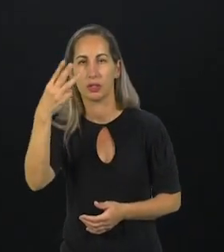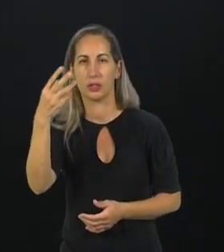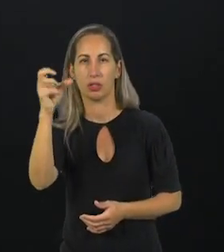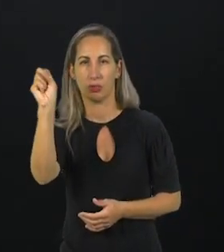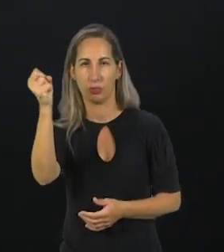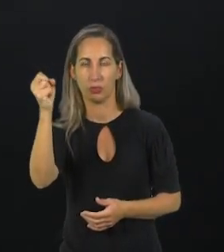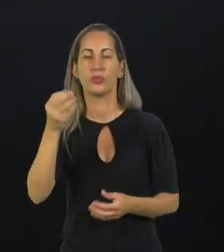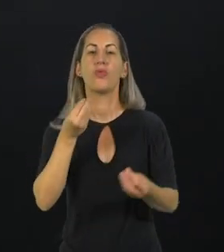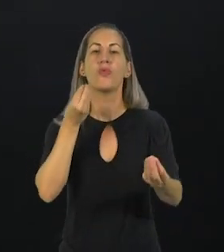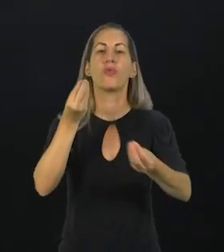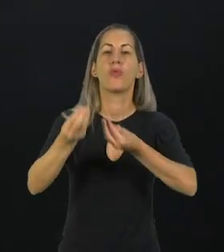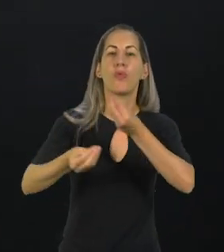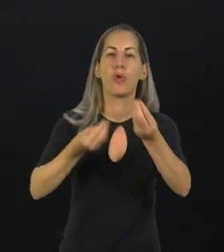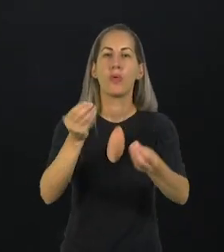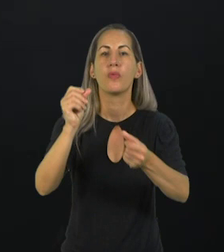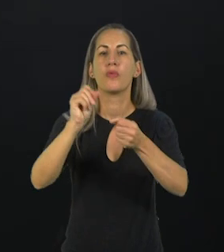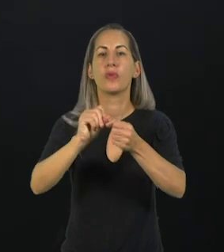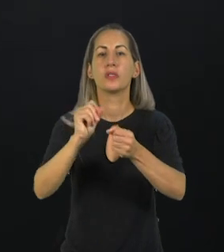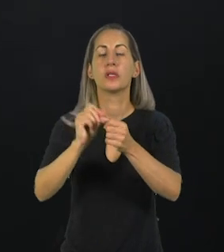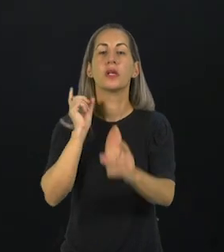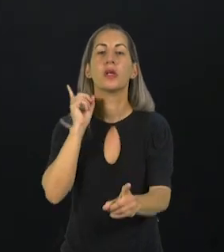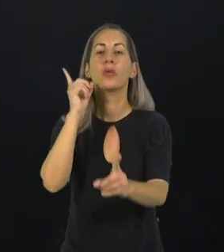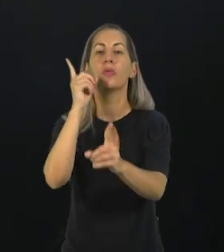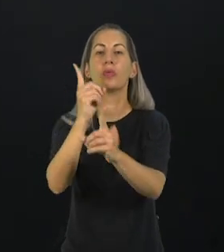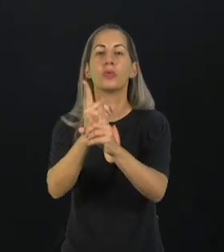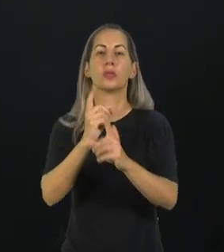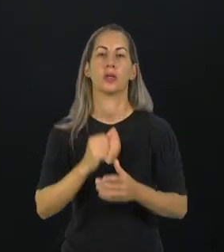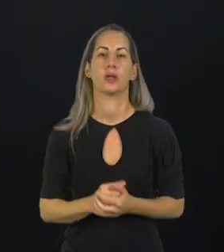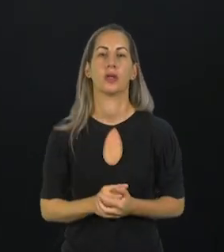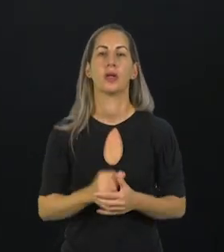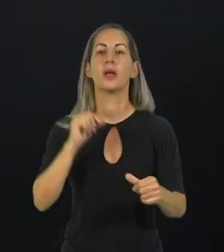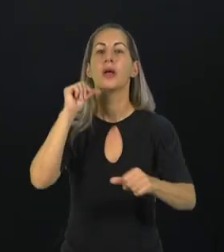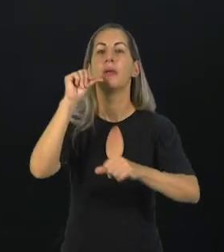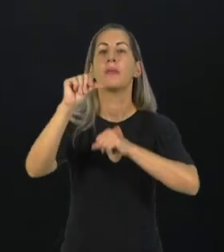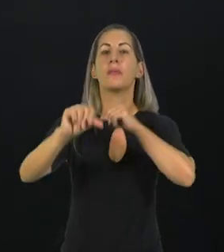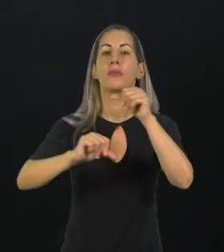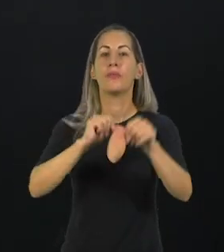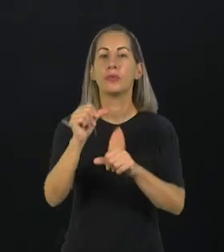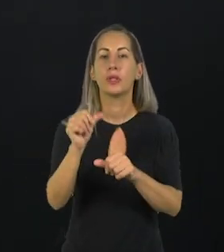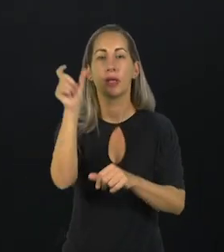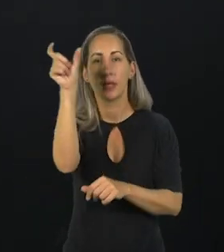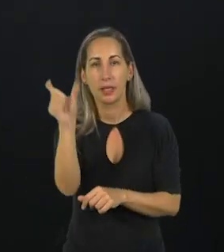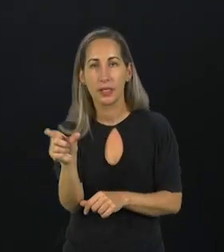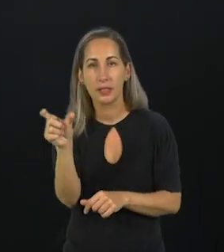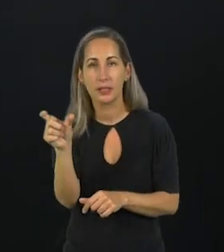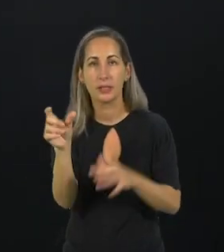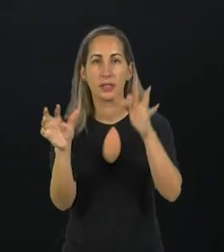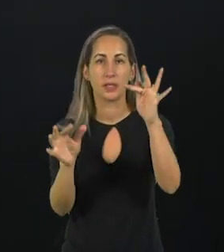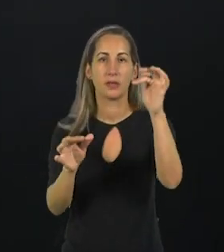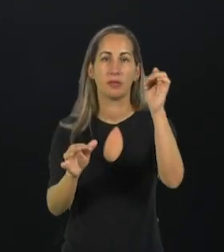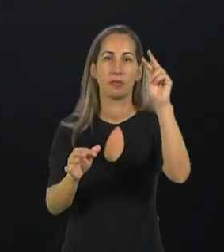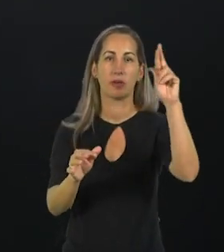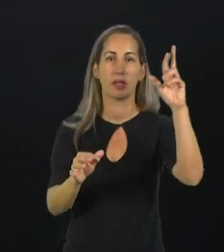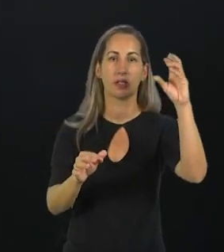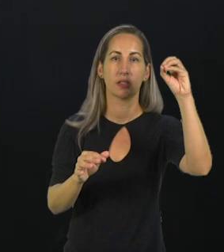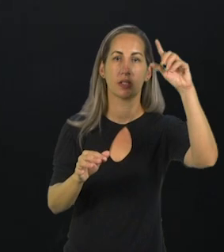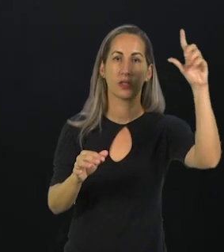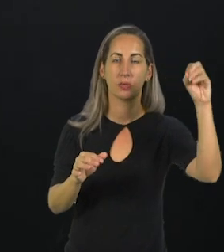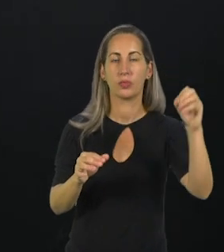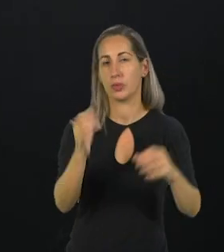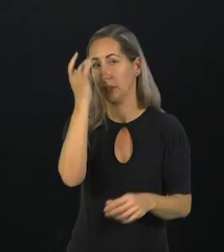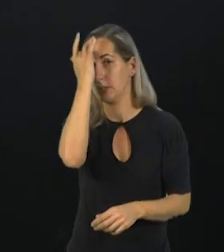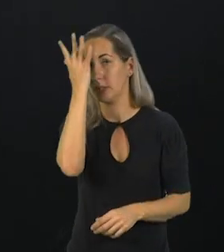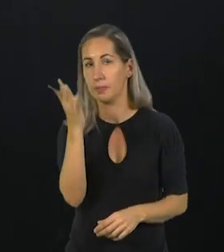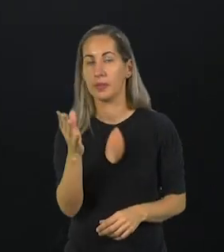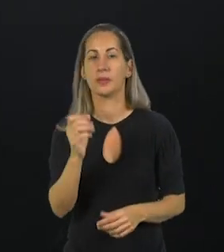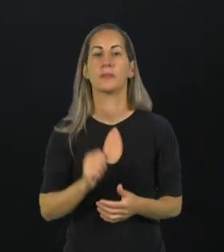361,38. Como é que eu faço para identificar, para transformar, aliás, esse número em fração? Simples. É